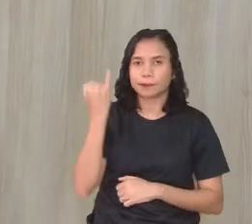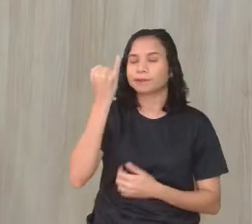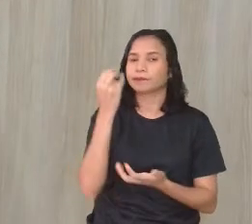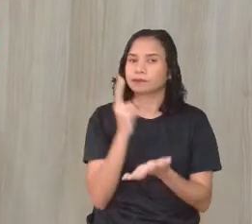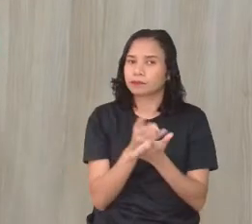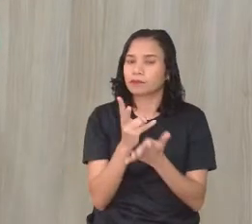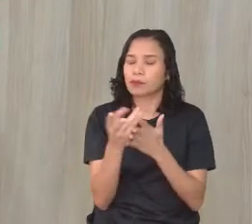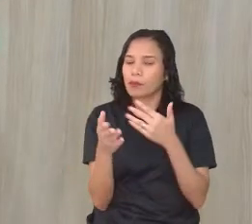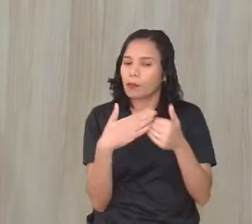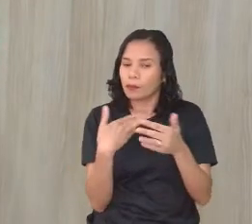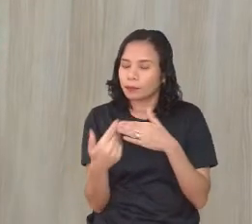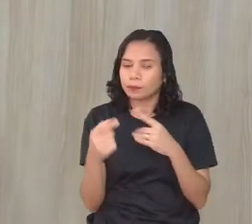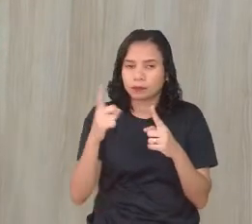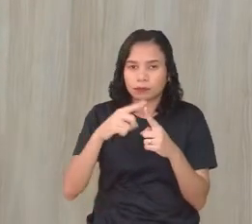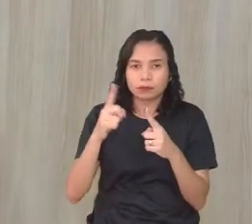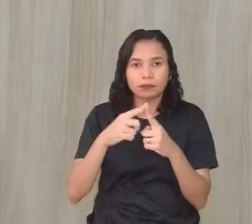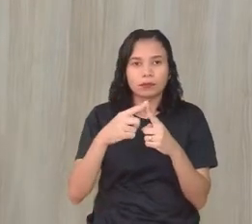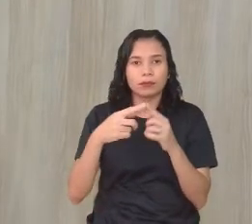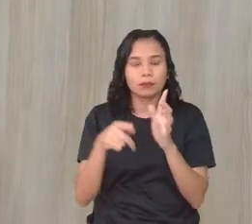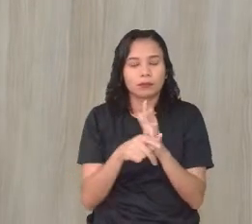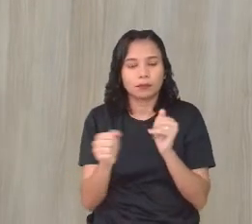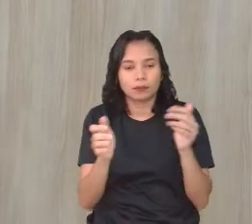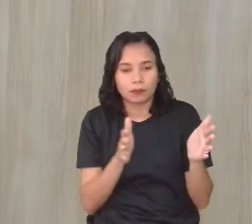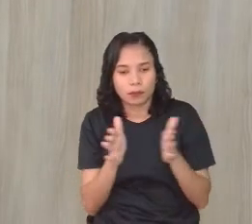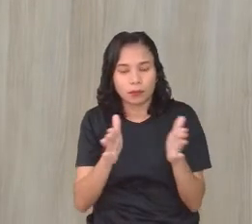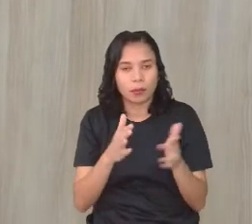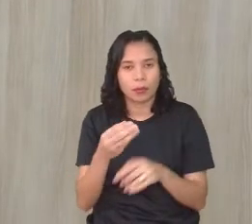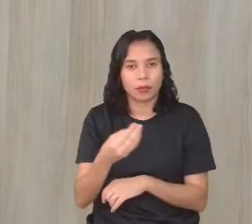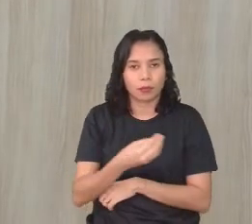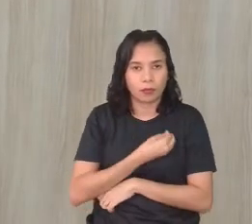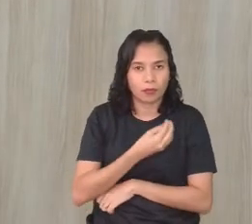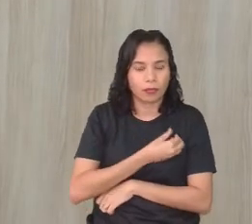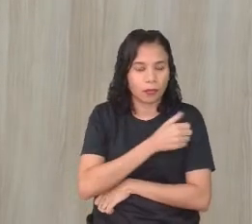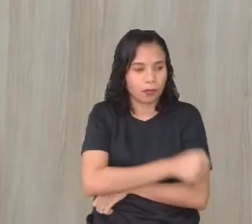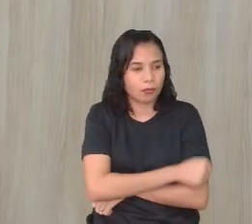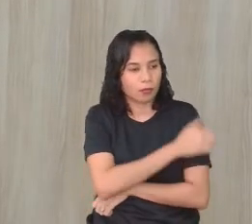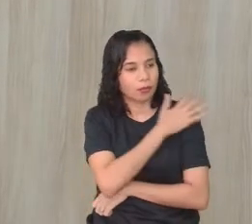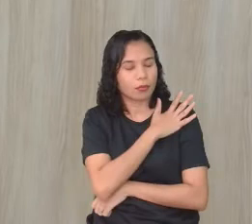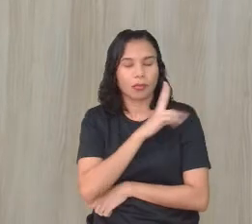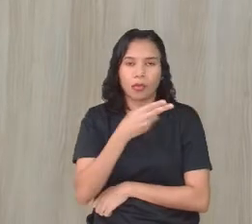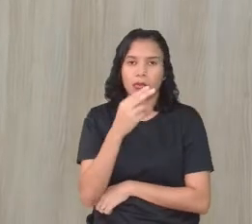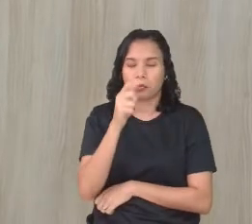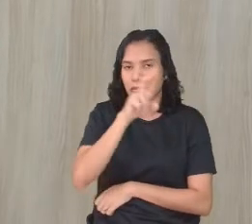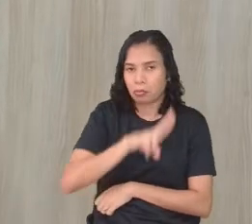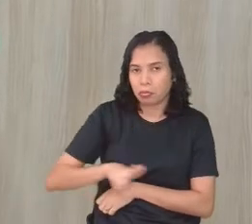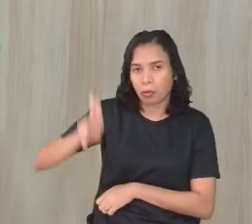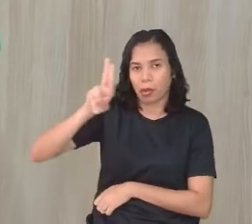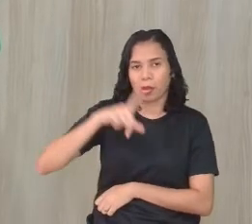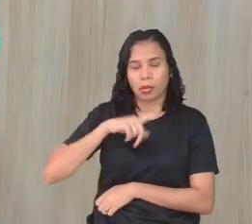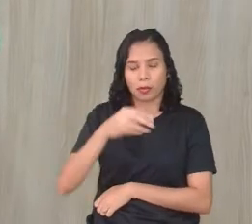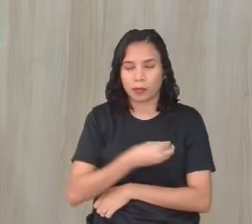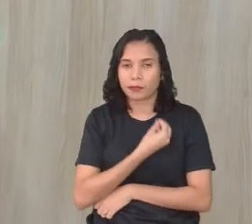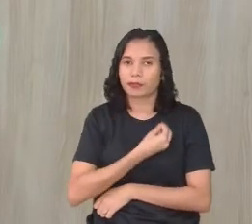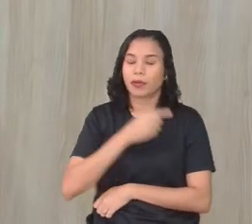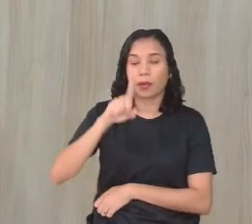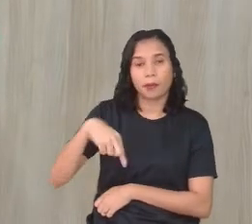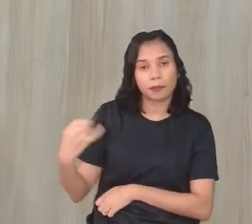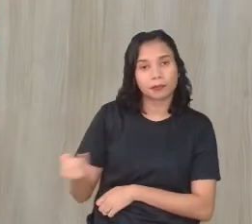qual for, minha gente, a época ou o grau de escolaridade que vocês estão, é